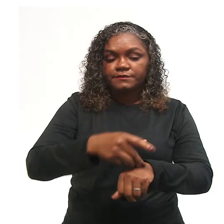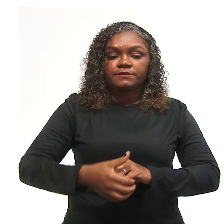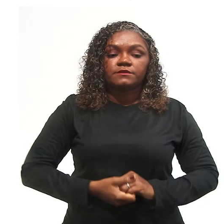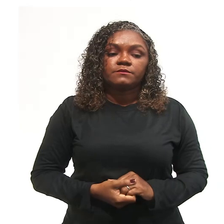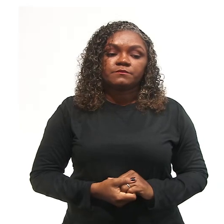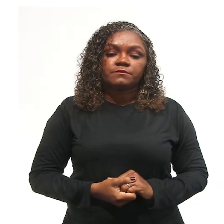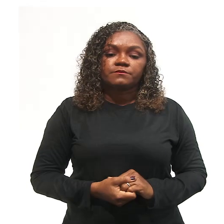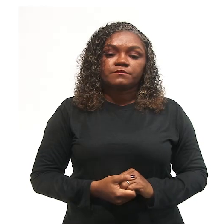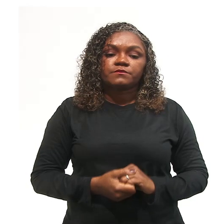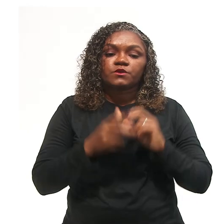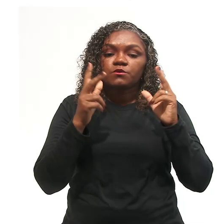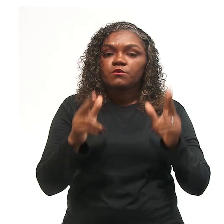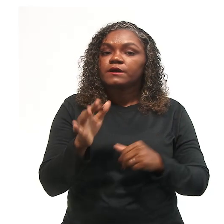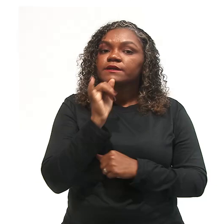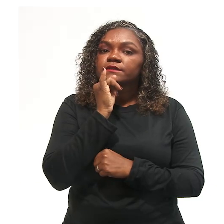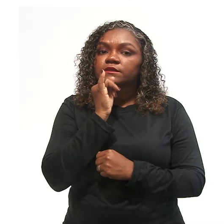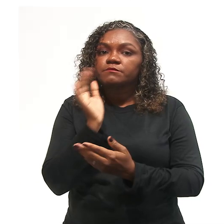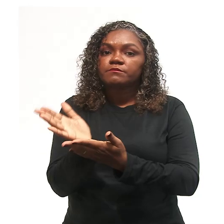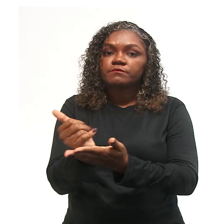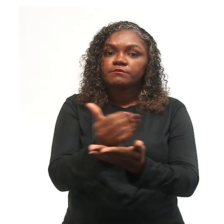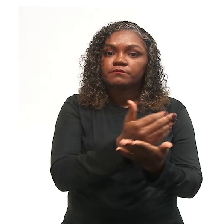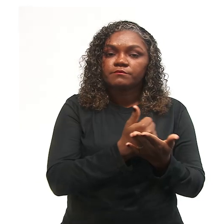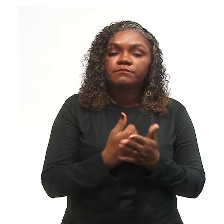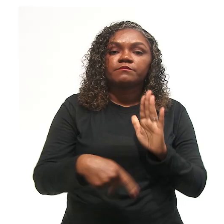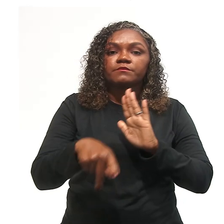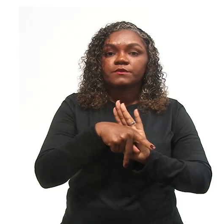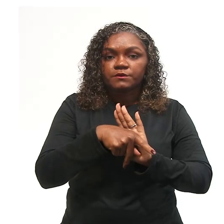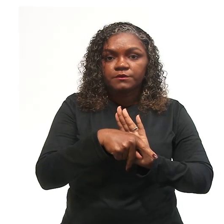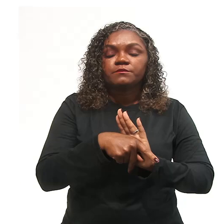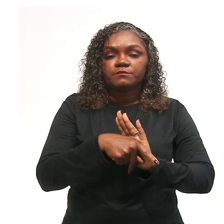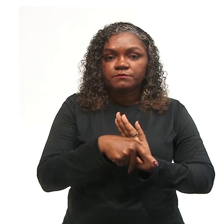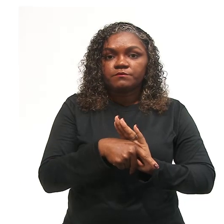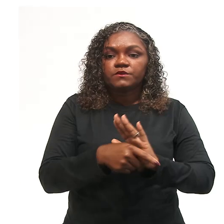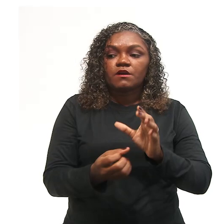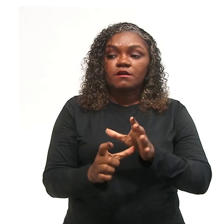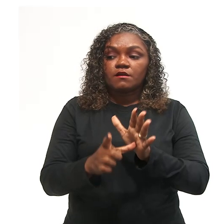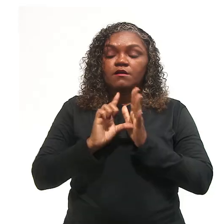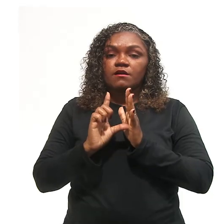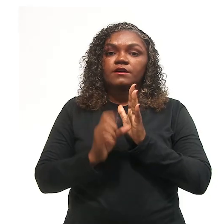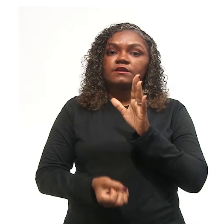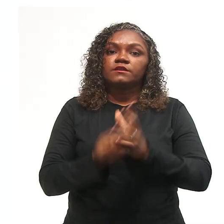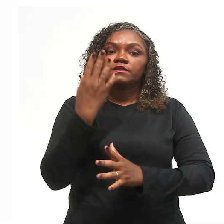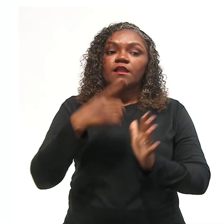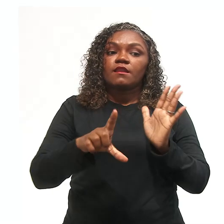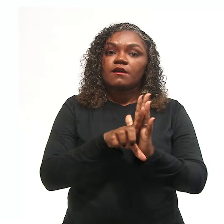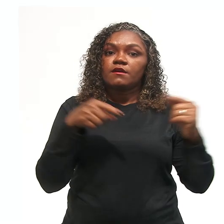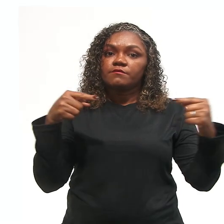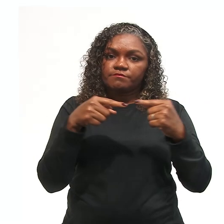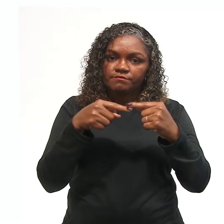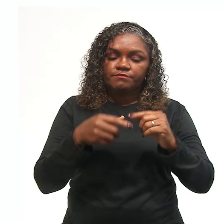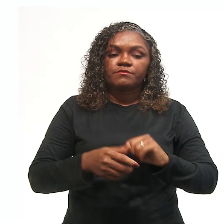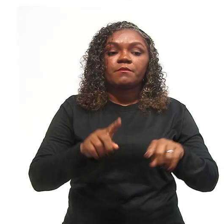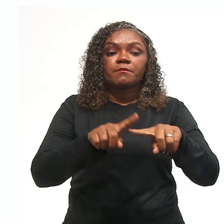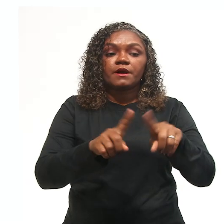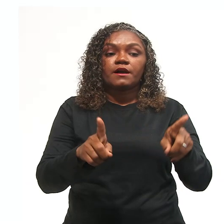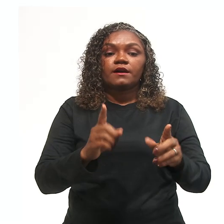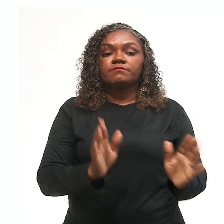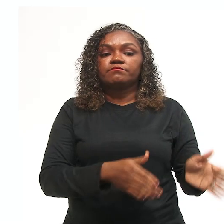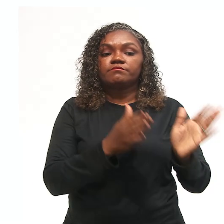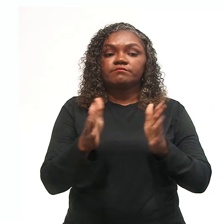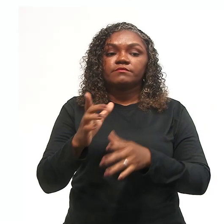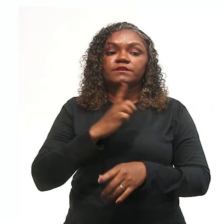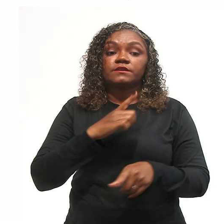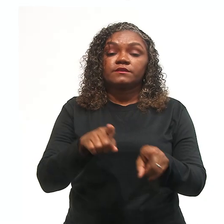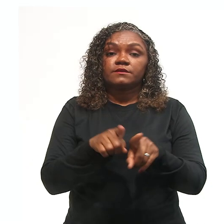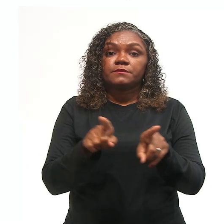a arrecadação das receitas que já foram criadas por lei. Por outro lado, temos um outro conceito